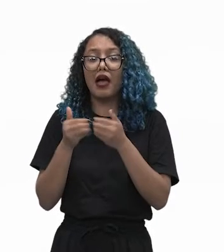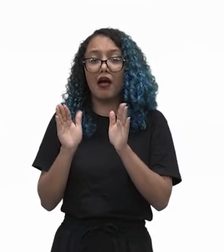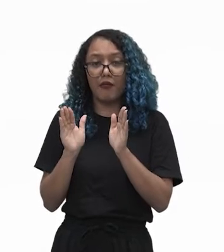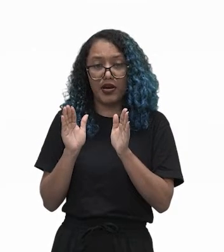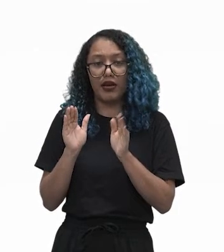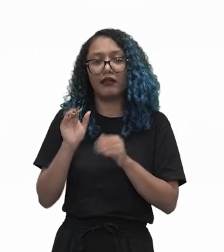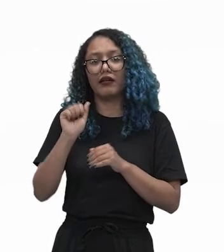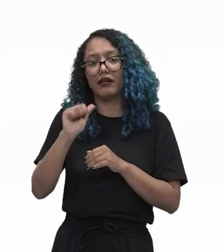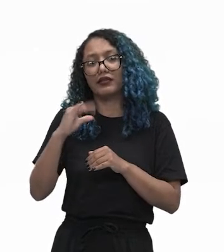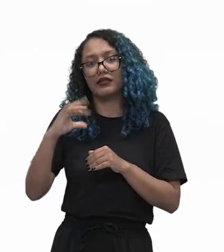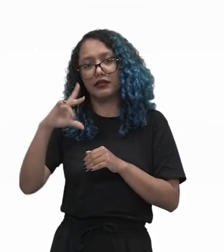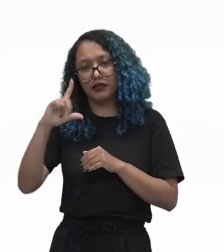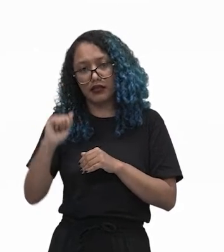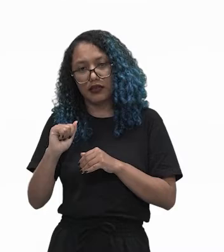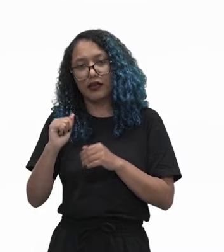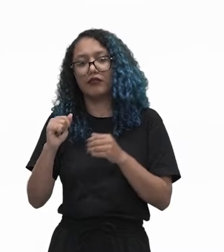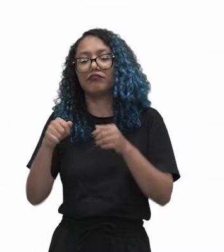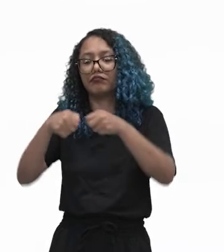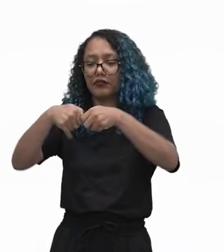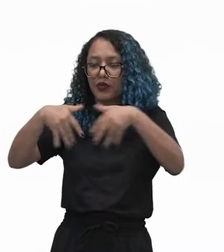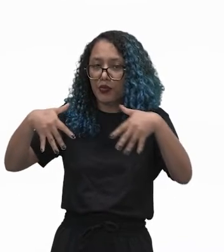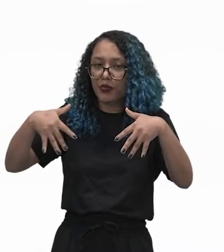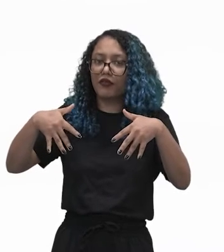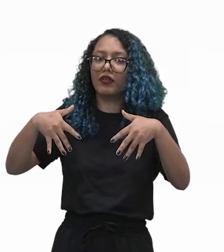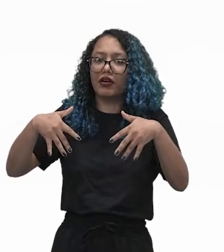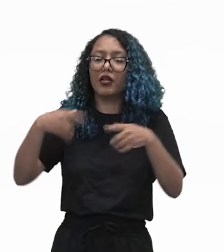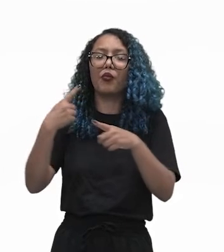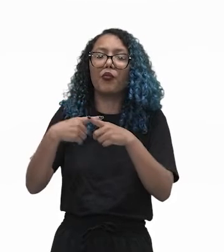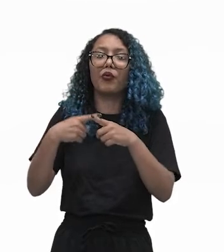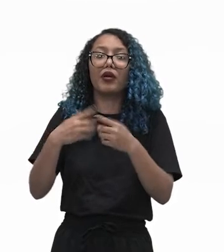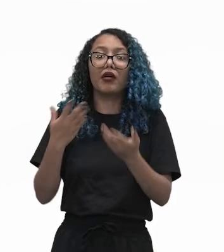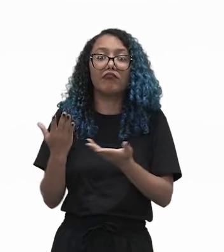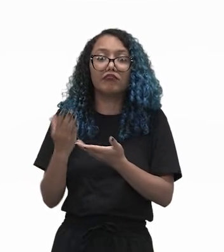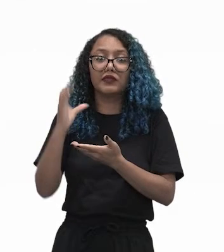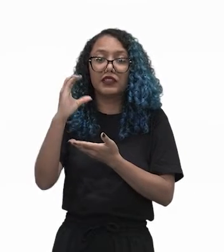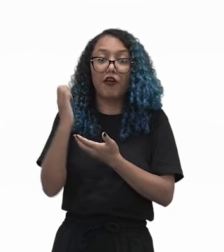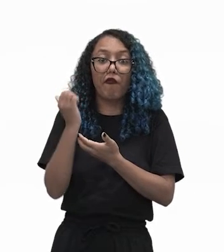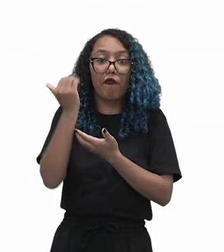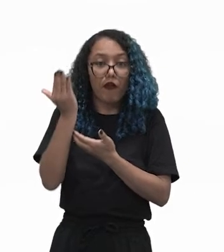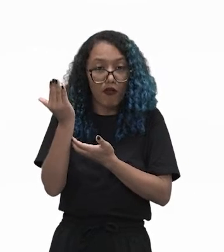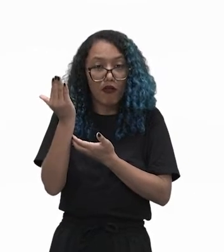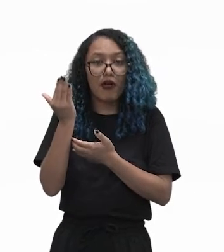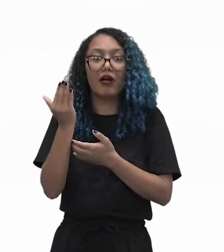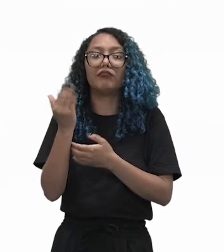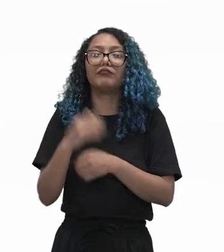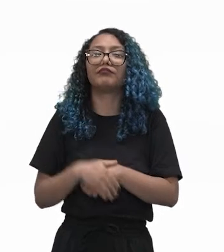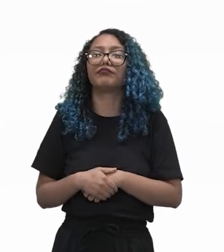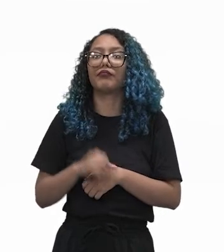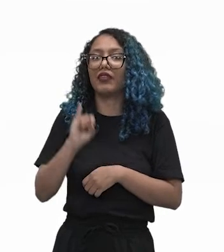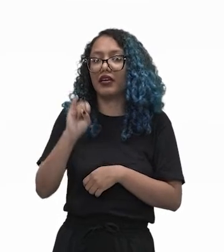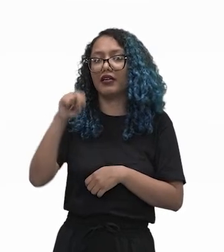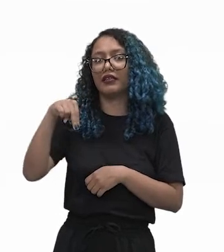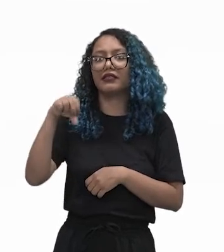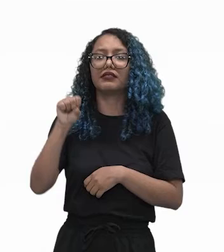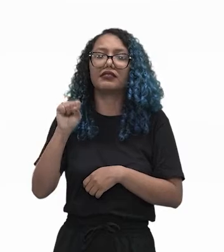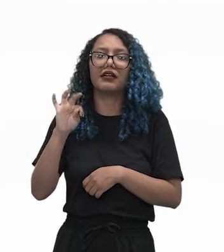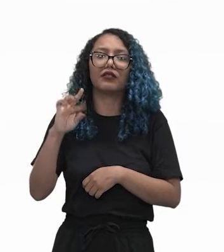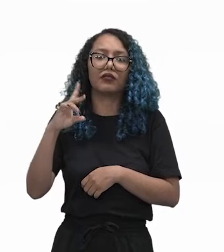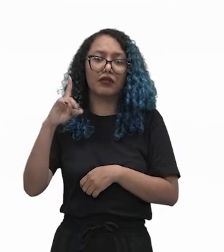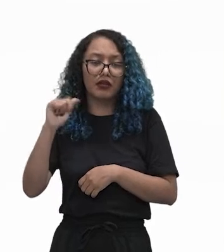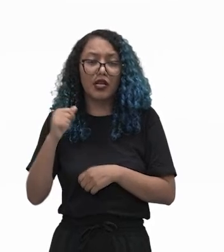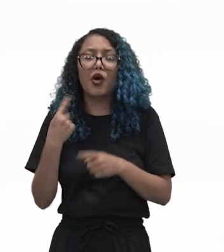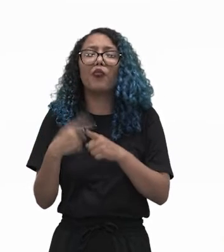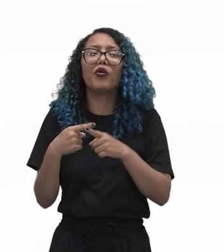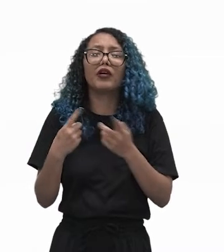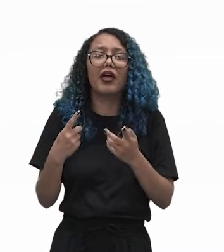seja, aberta, ramificada, porque ficou carbono para fora da principal, insaturada, porque tem